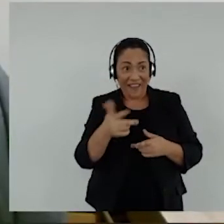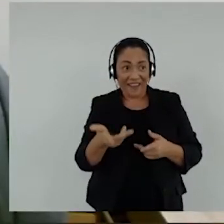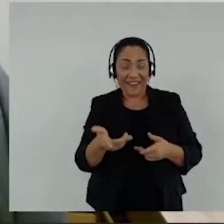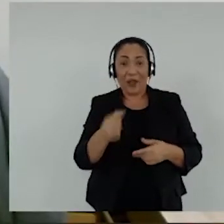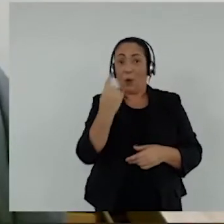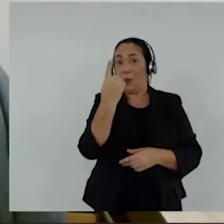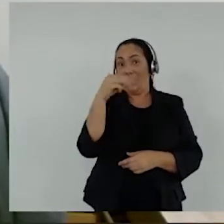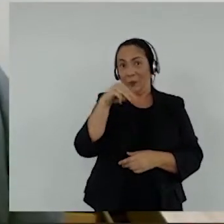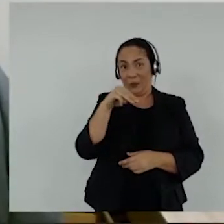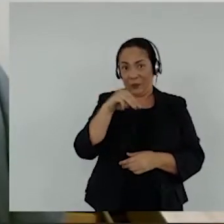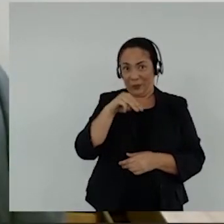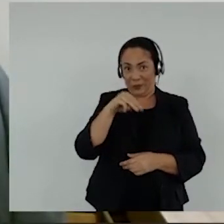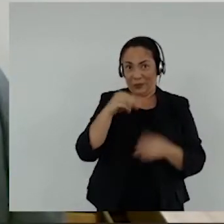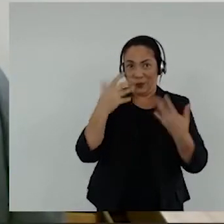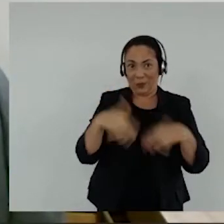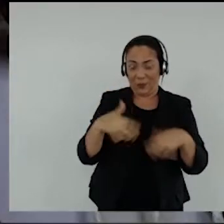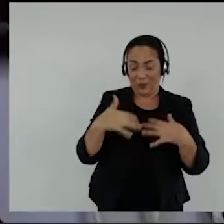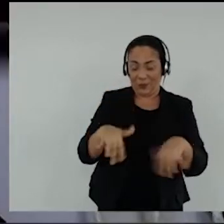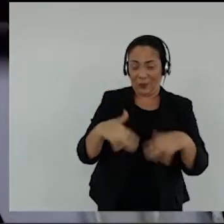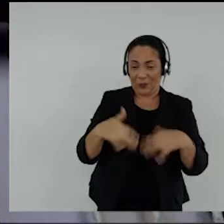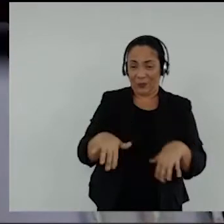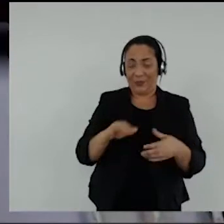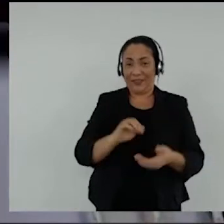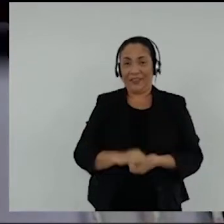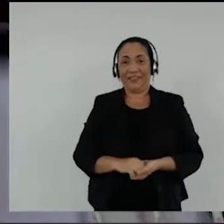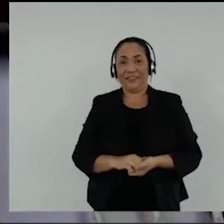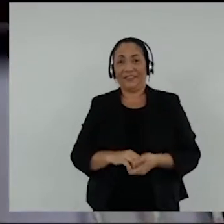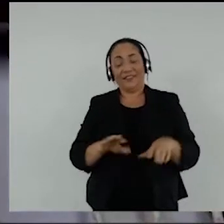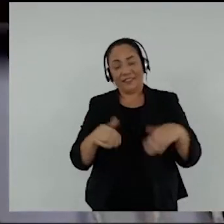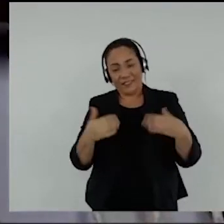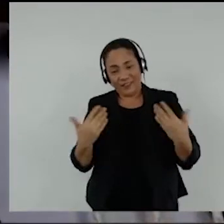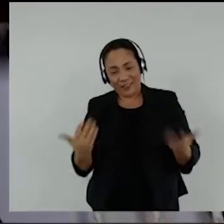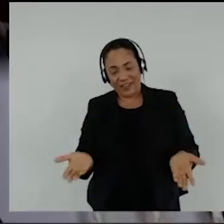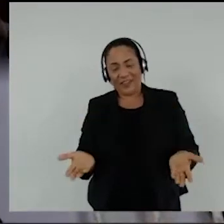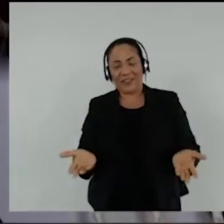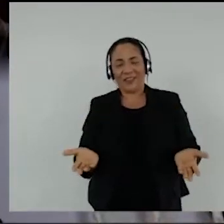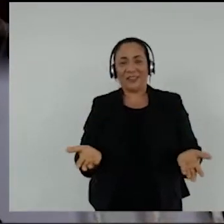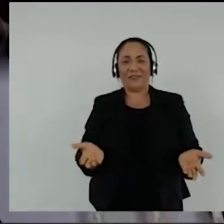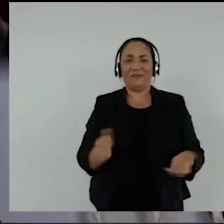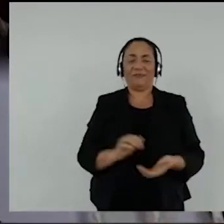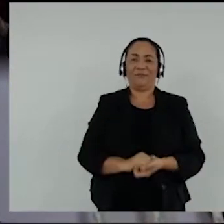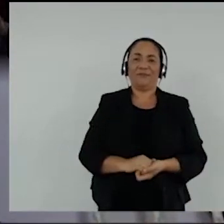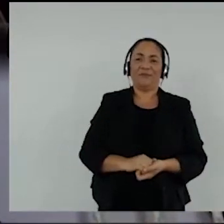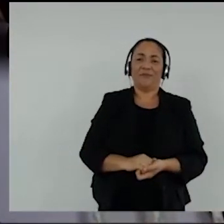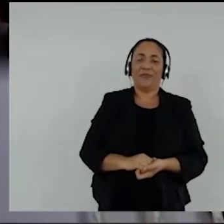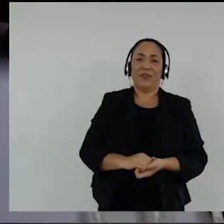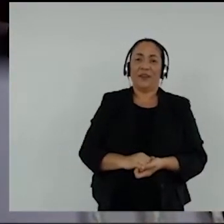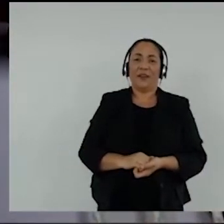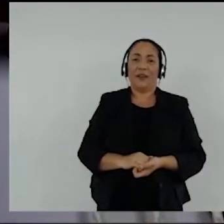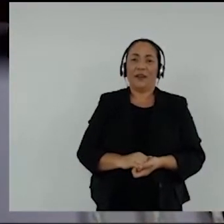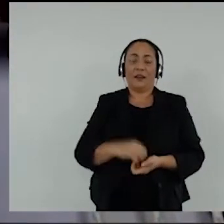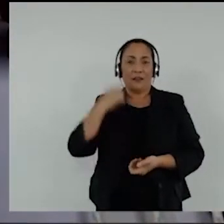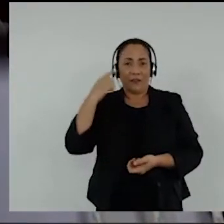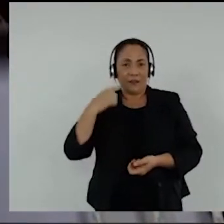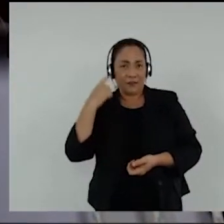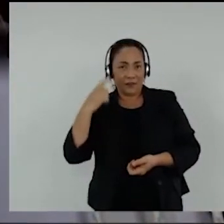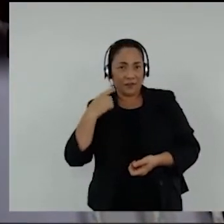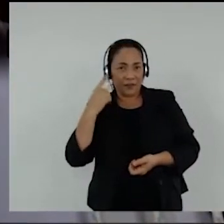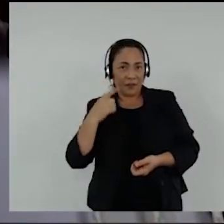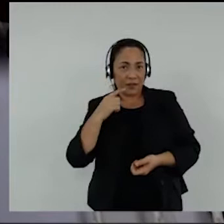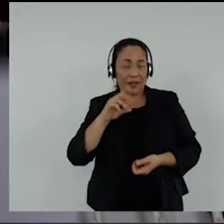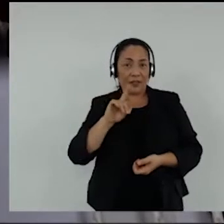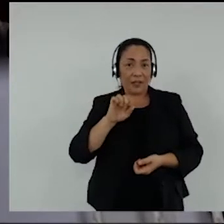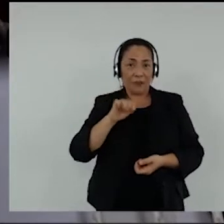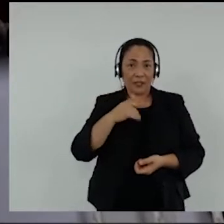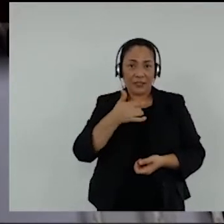Patrícia. Gente, que time. Então, tá bom. É isso, meus caros amigos. O doutor Dani Salles entrou na